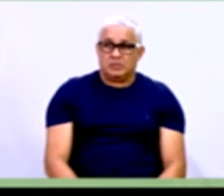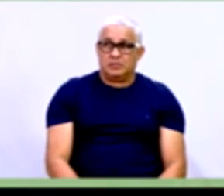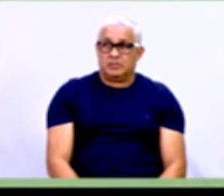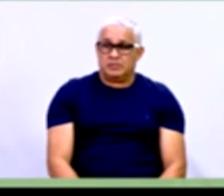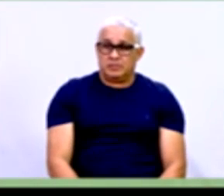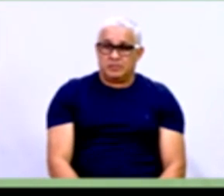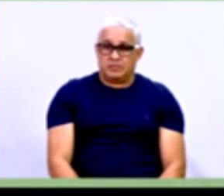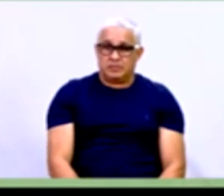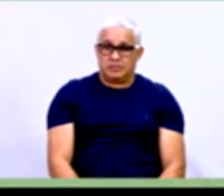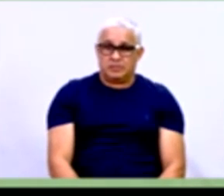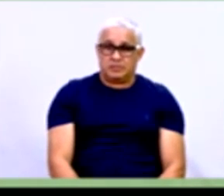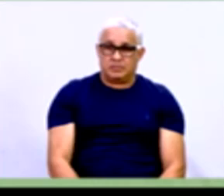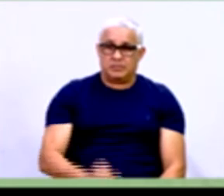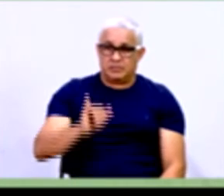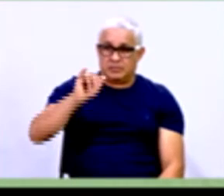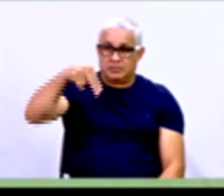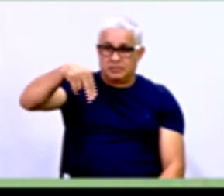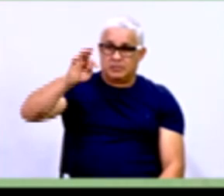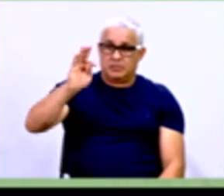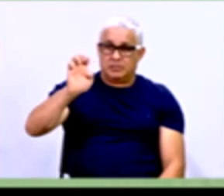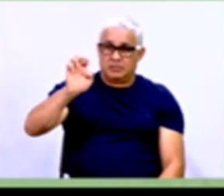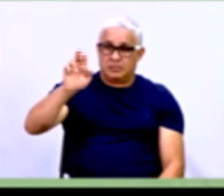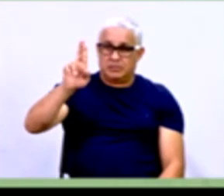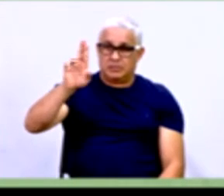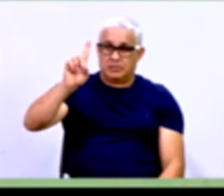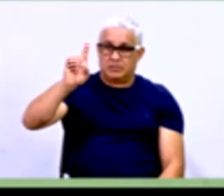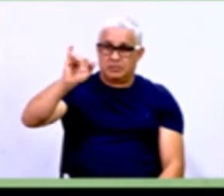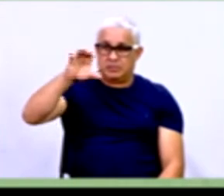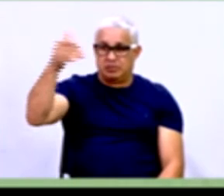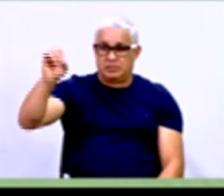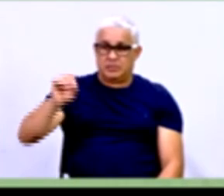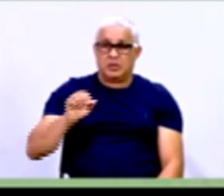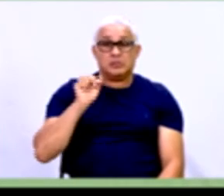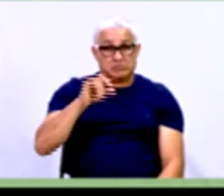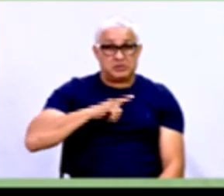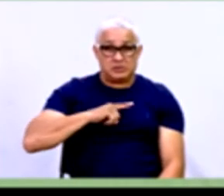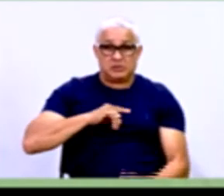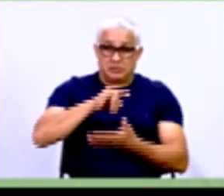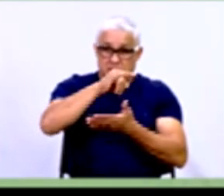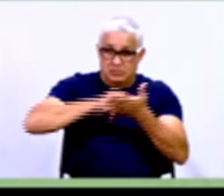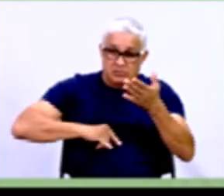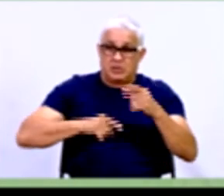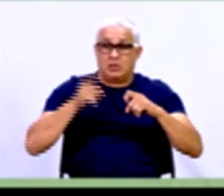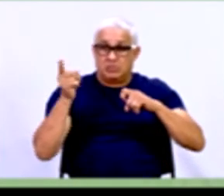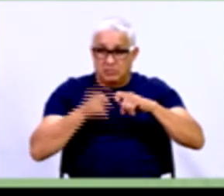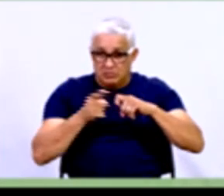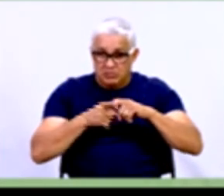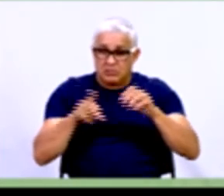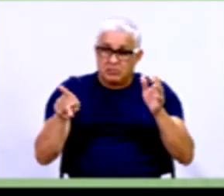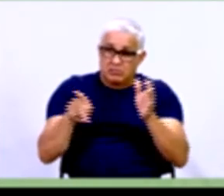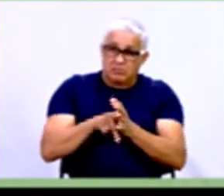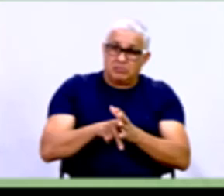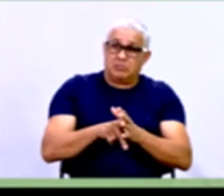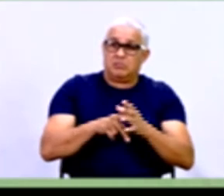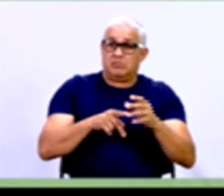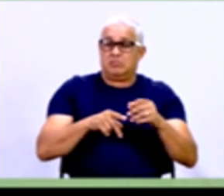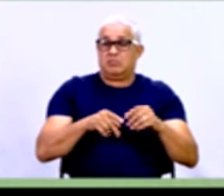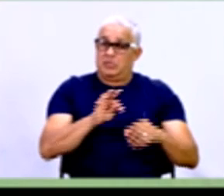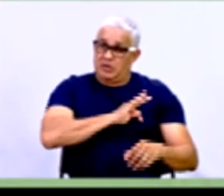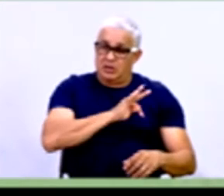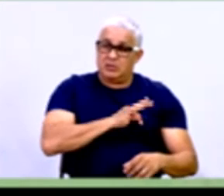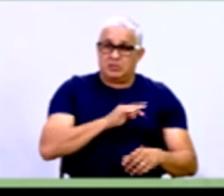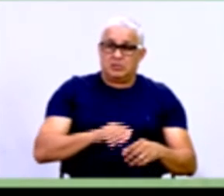pode sim passar por uma interdição. Né, desde que passe por laudos técnicos de irregularidades. Então, essa é uma questão que está correta.